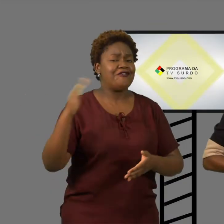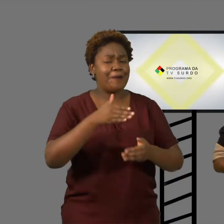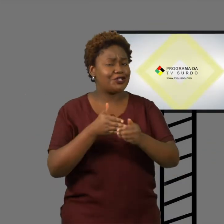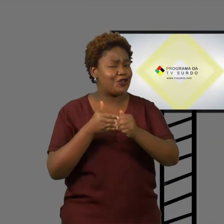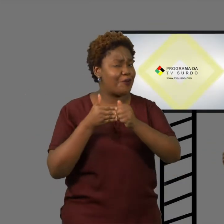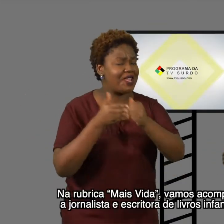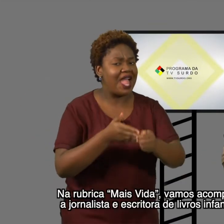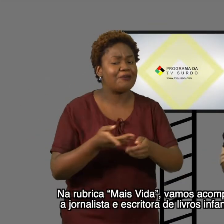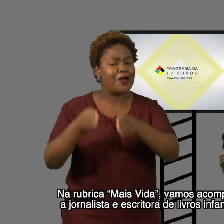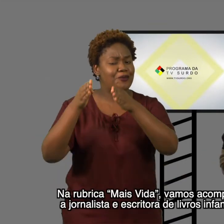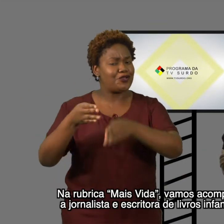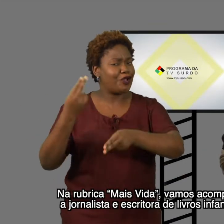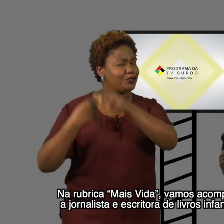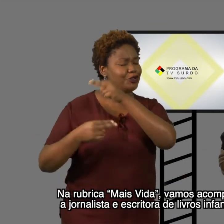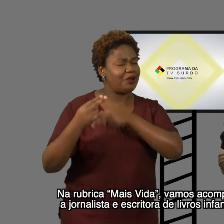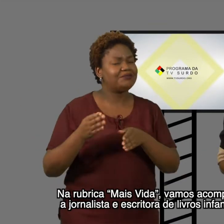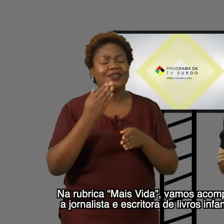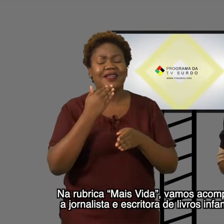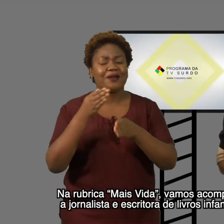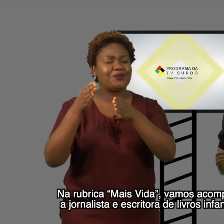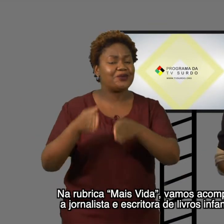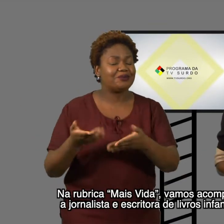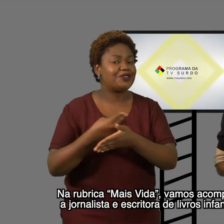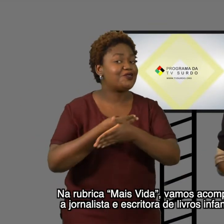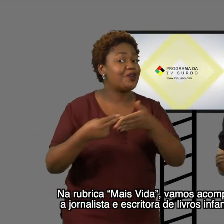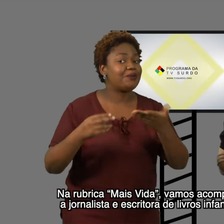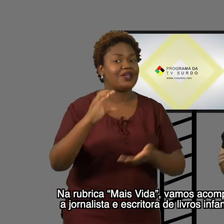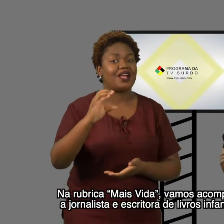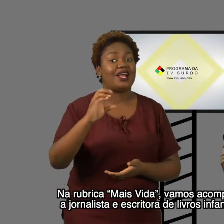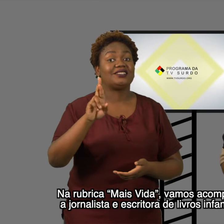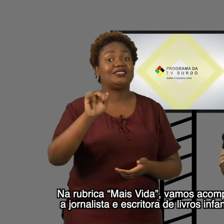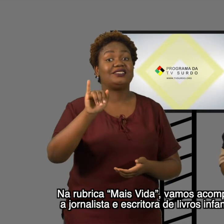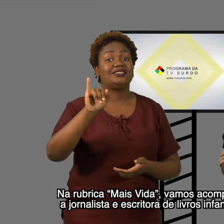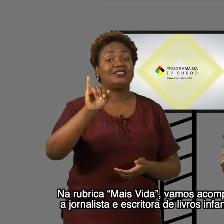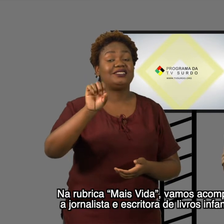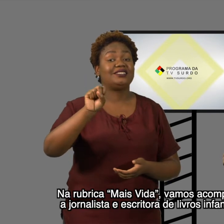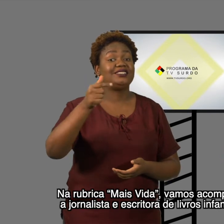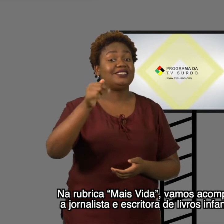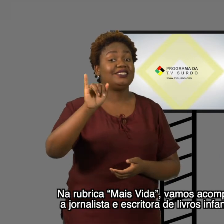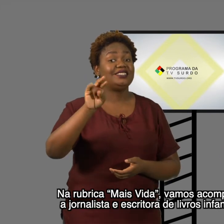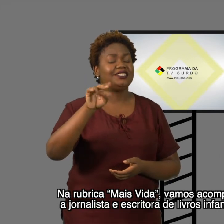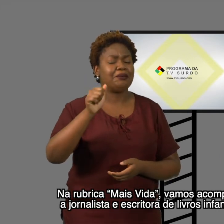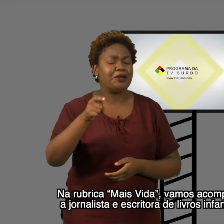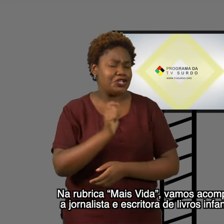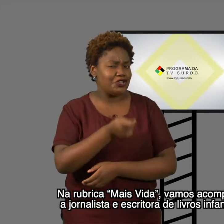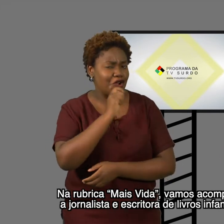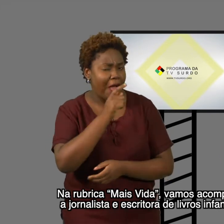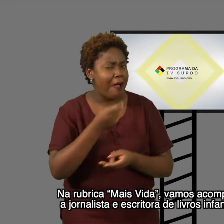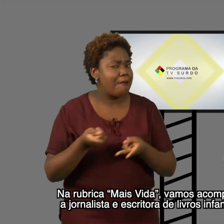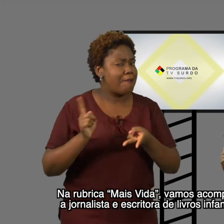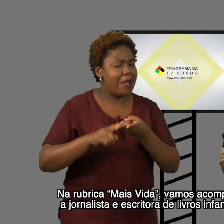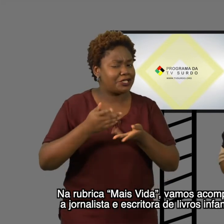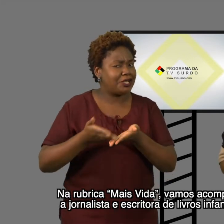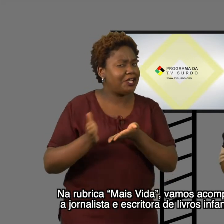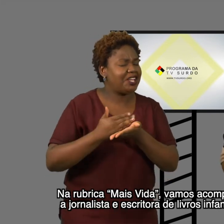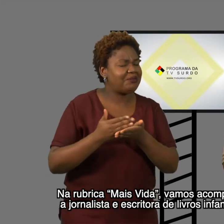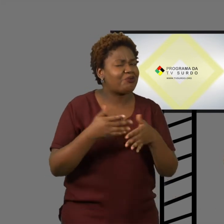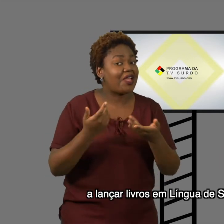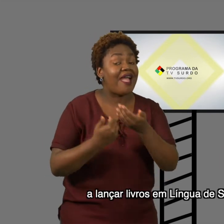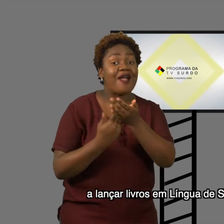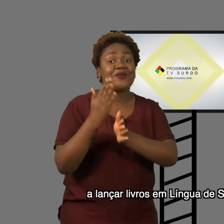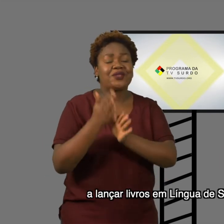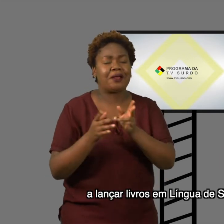Na rubrica Mais Vida vamos acompanhar o que motivou a jornalista e a escritora de livros infantis Cristina